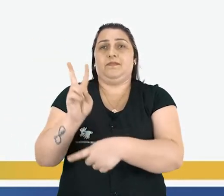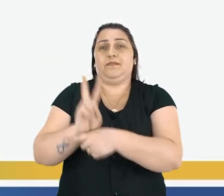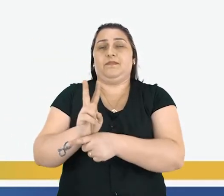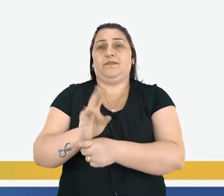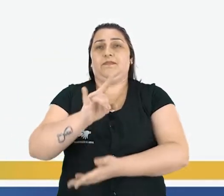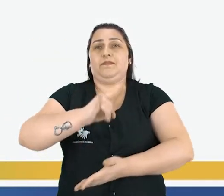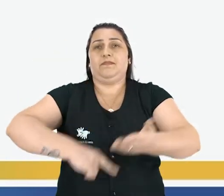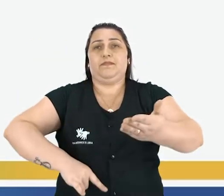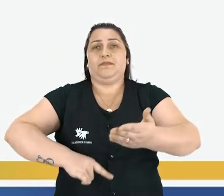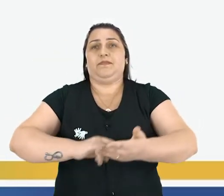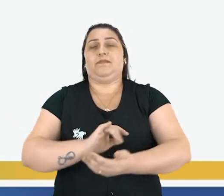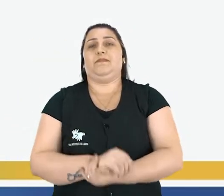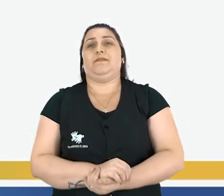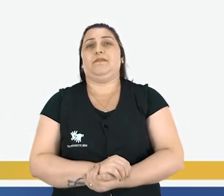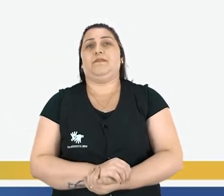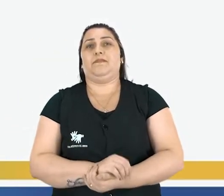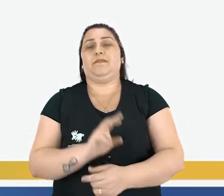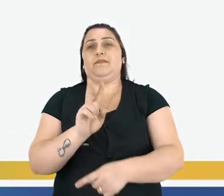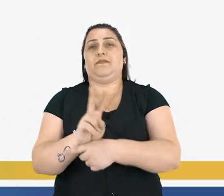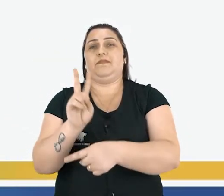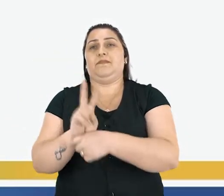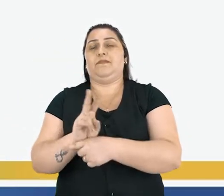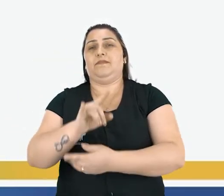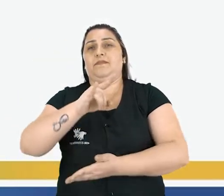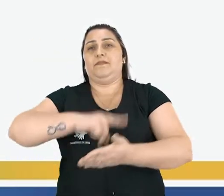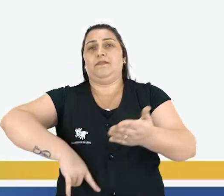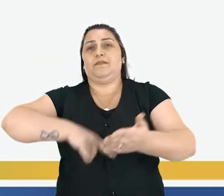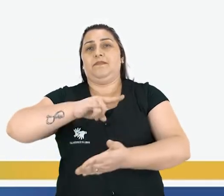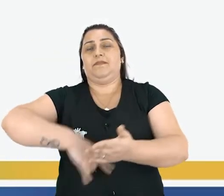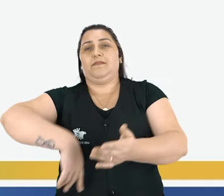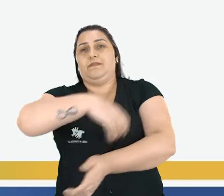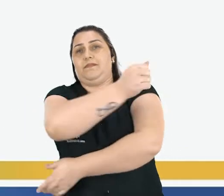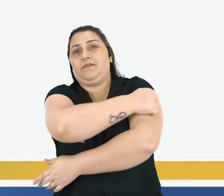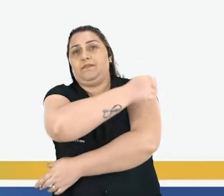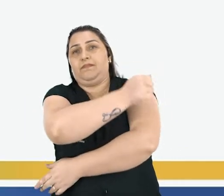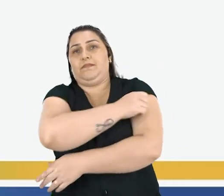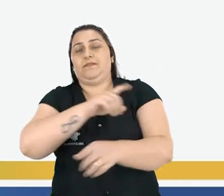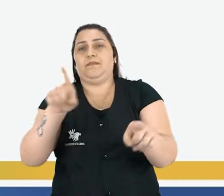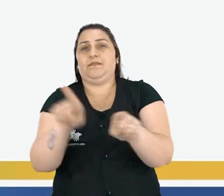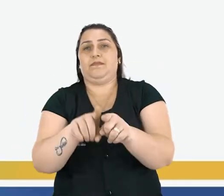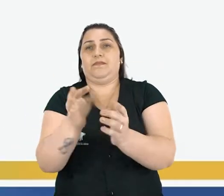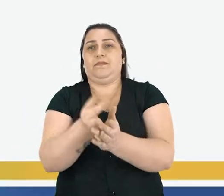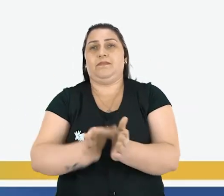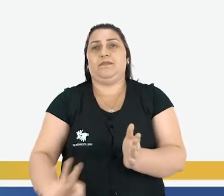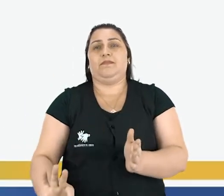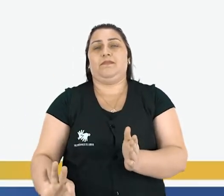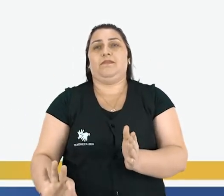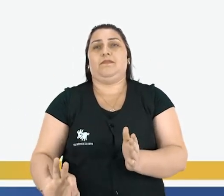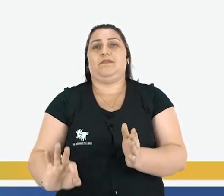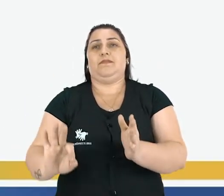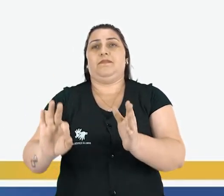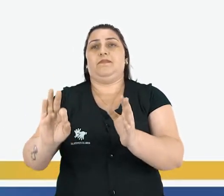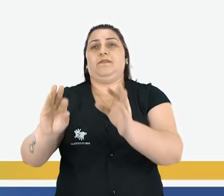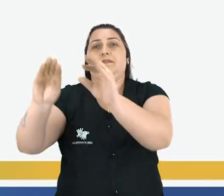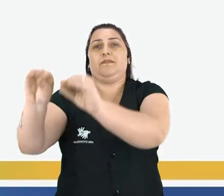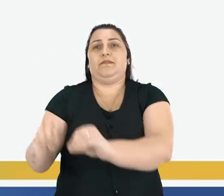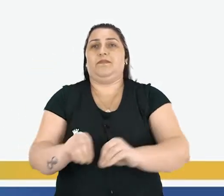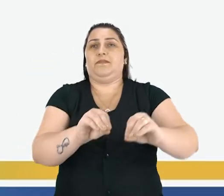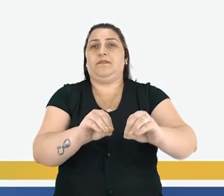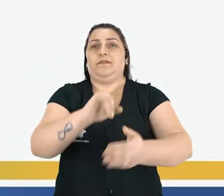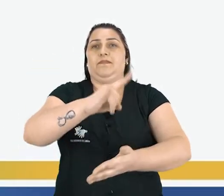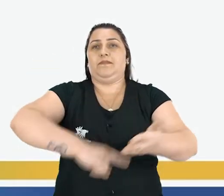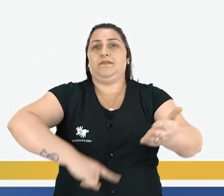cuida dessa documentação cuida dos documentos dos alunos da matrícula da